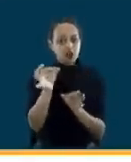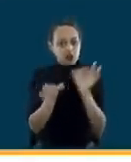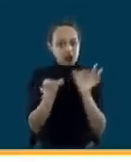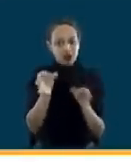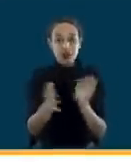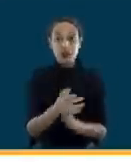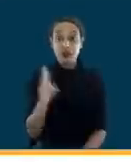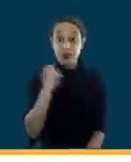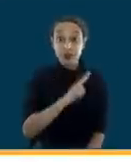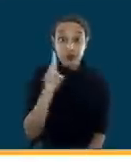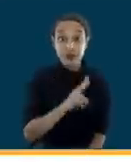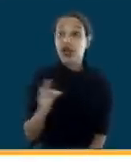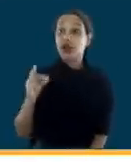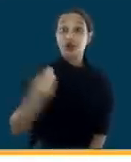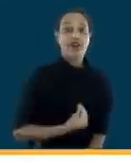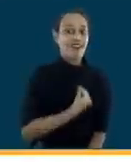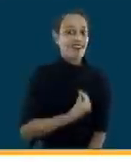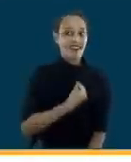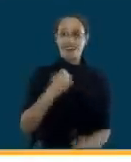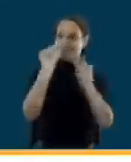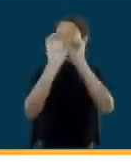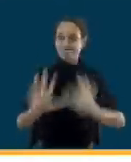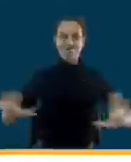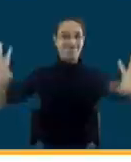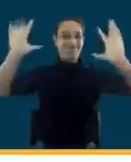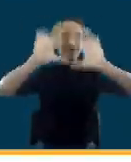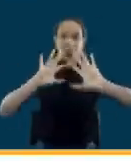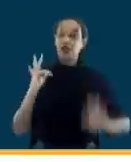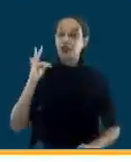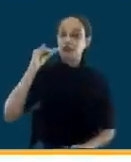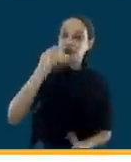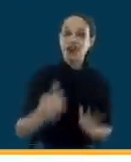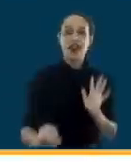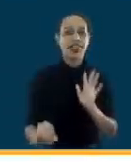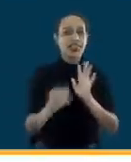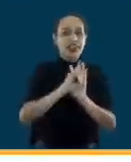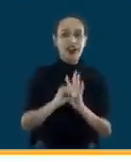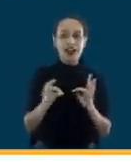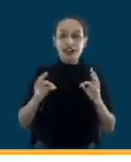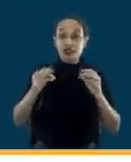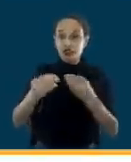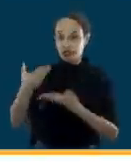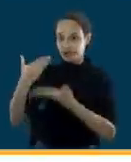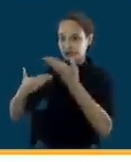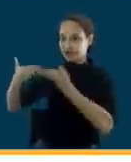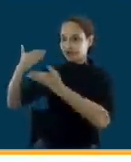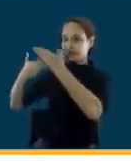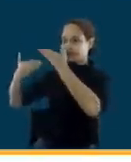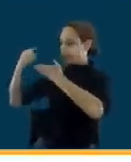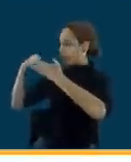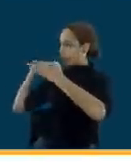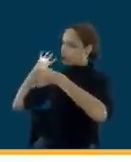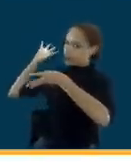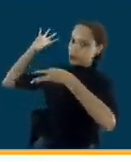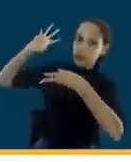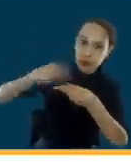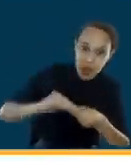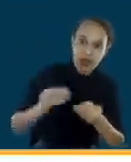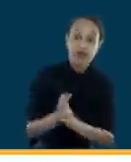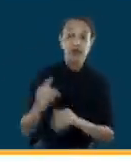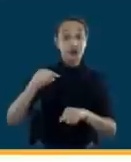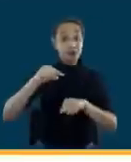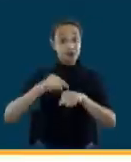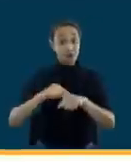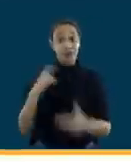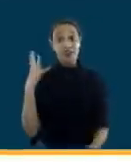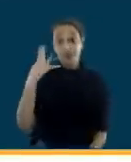que é lindo, de tudo que brilha, de tudo que é identidade, de tudo que é ancestralidade. É um momento muito bonito que nós